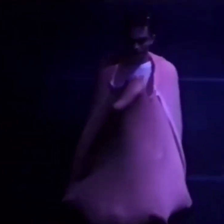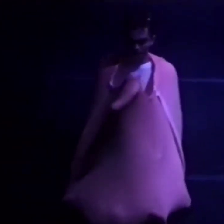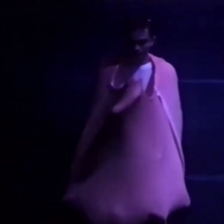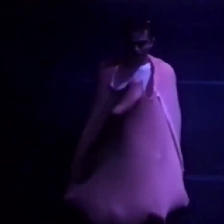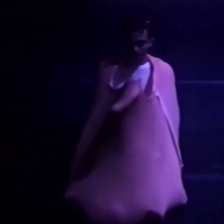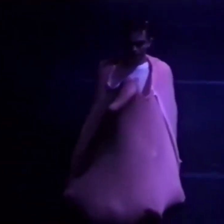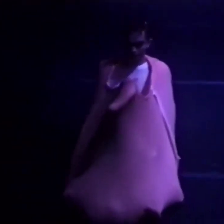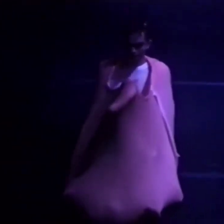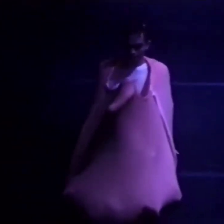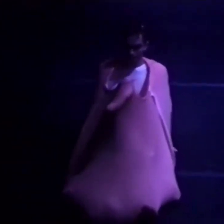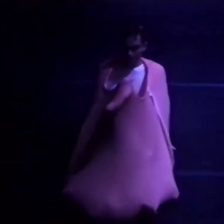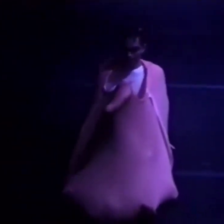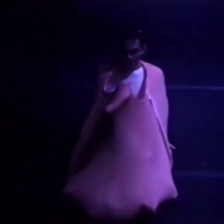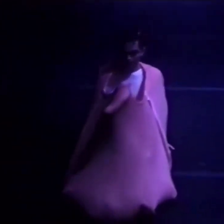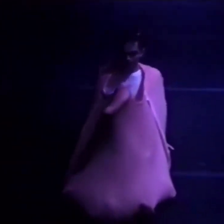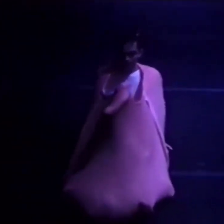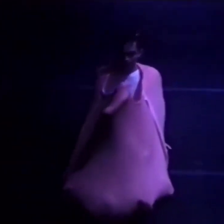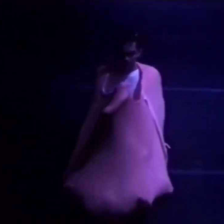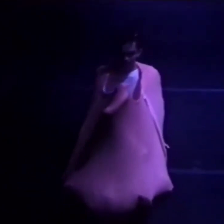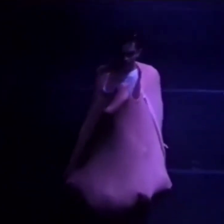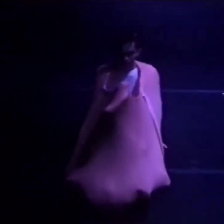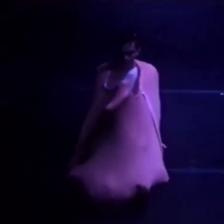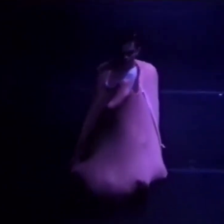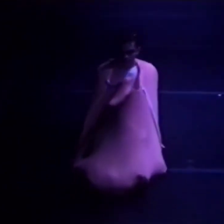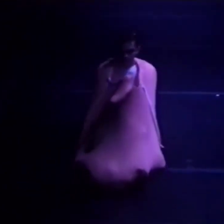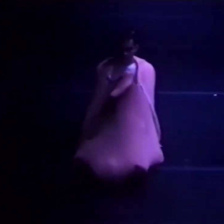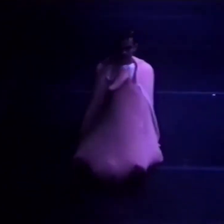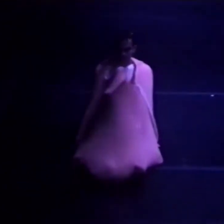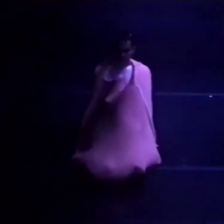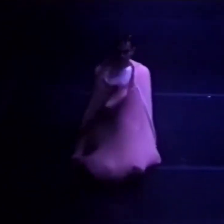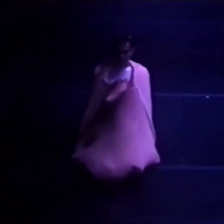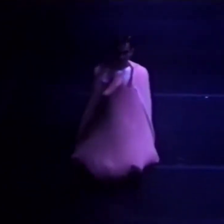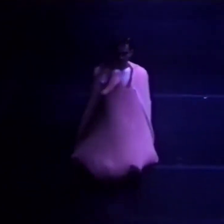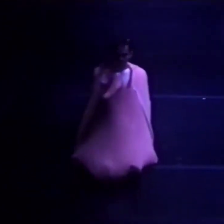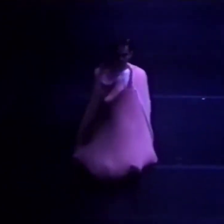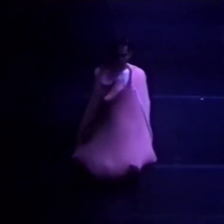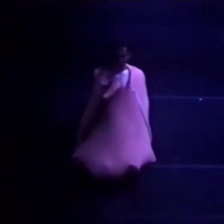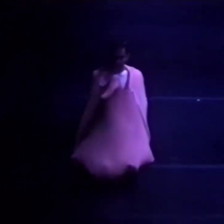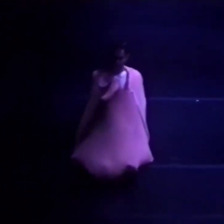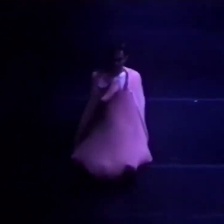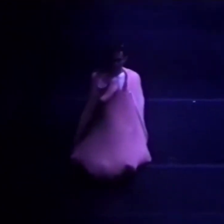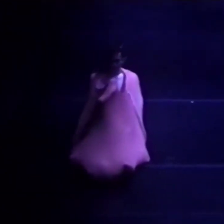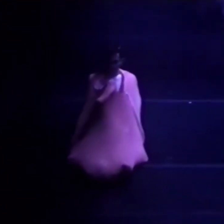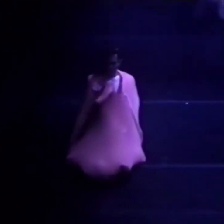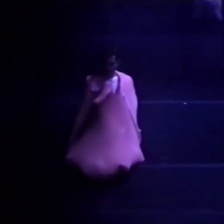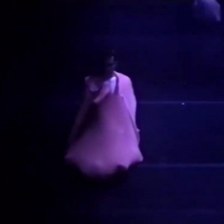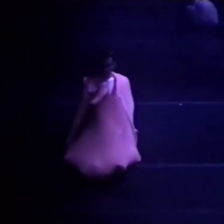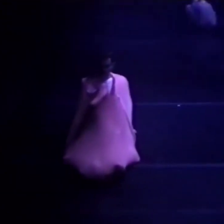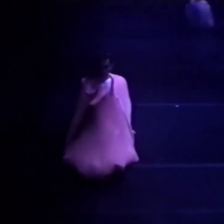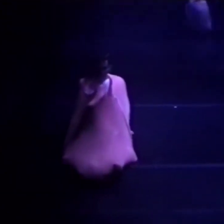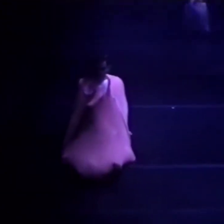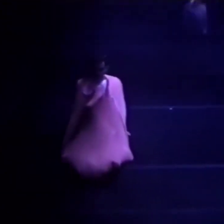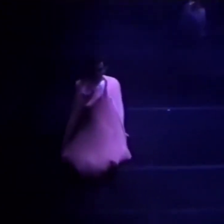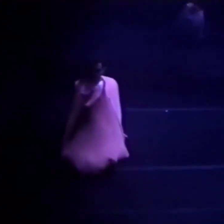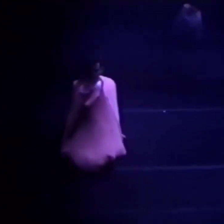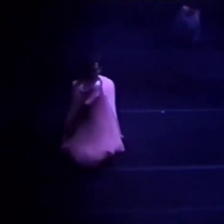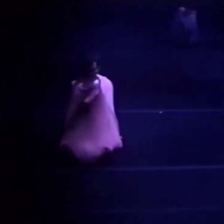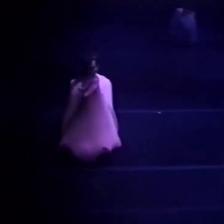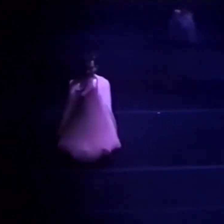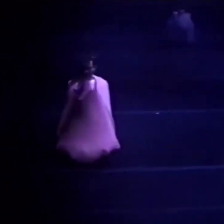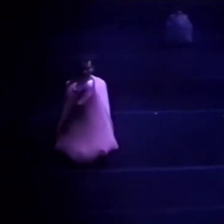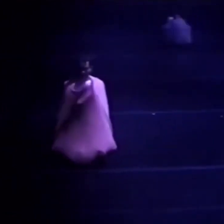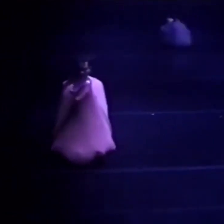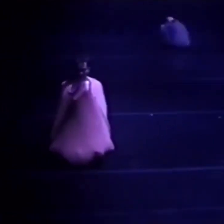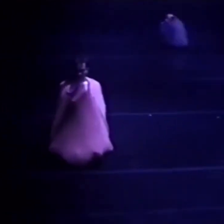Uma pessoa tinha descido enrolado na estrela de azul. Essa pessoa está segurada no